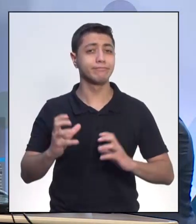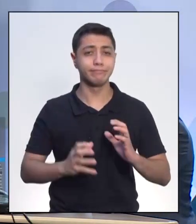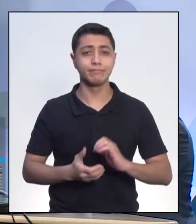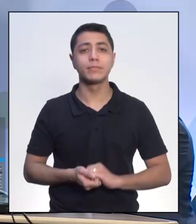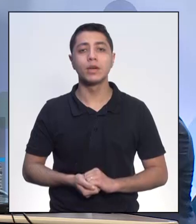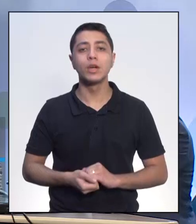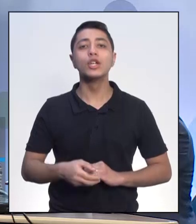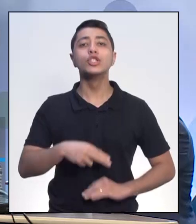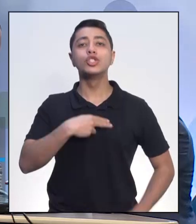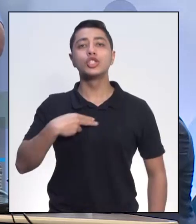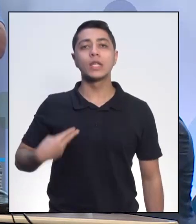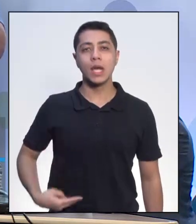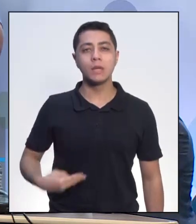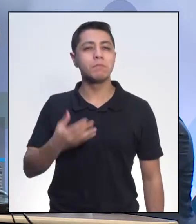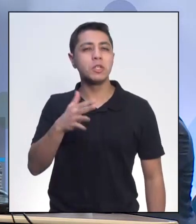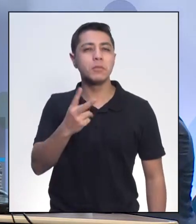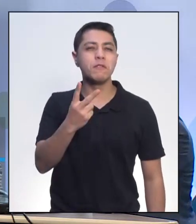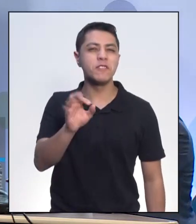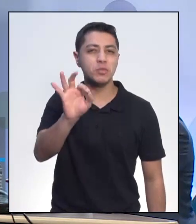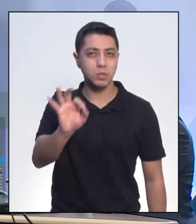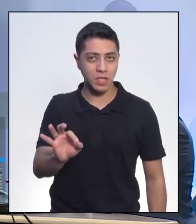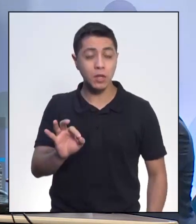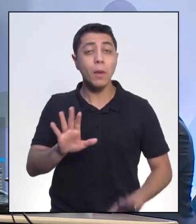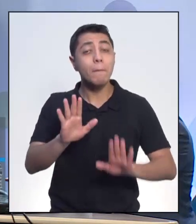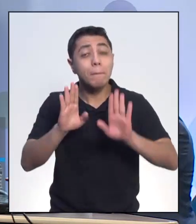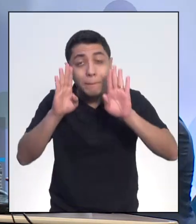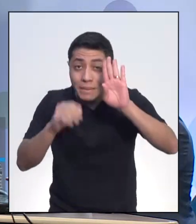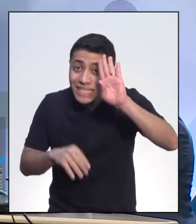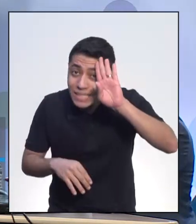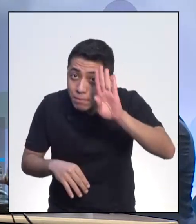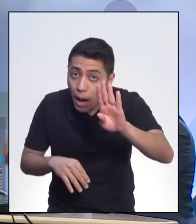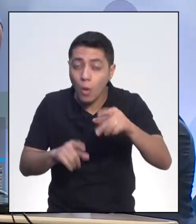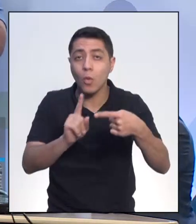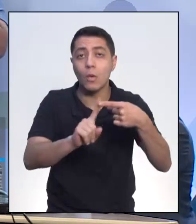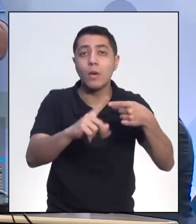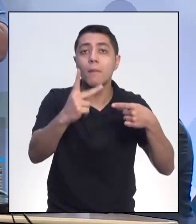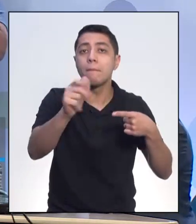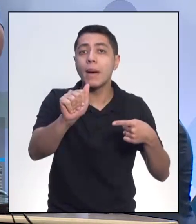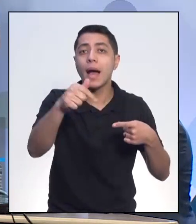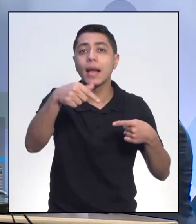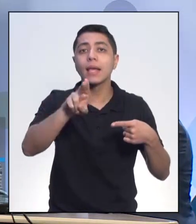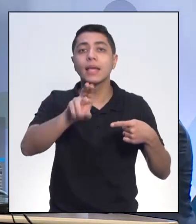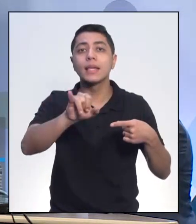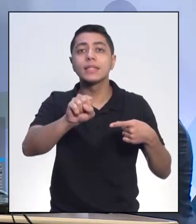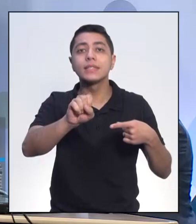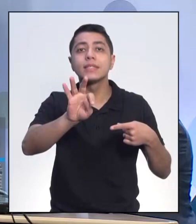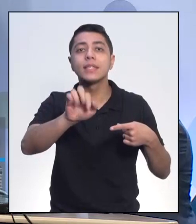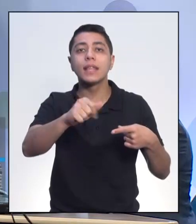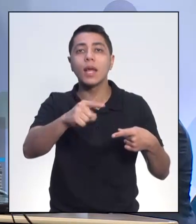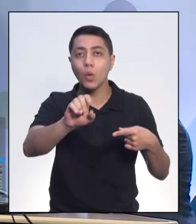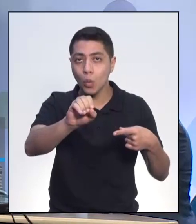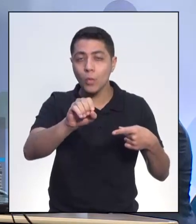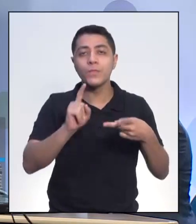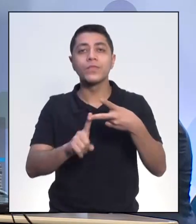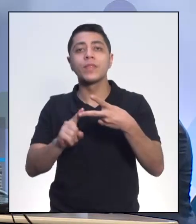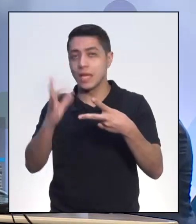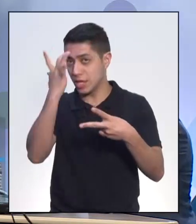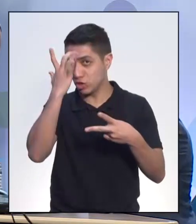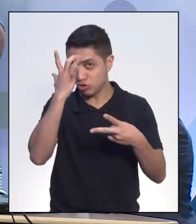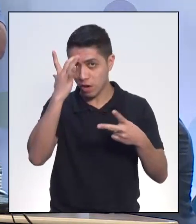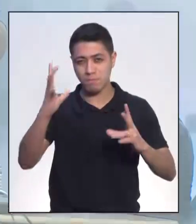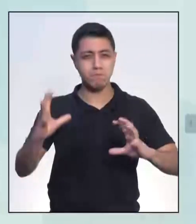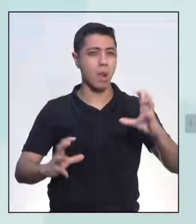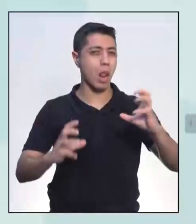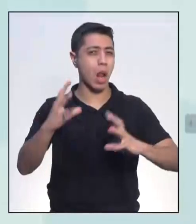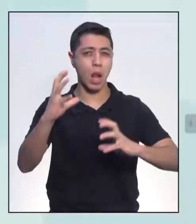o que pega mais aí o conflito entre o Paquistão e a Índia. Qual que é o motivo? São conflitos que vêm